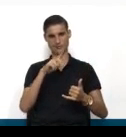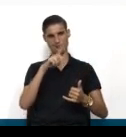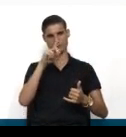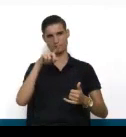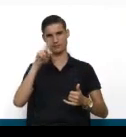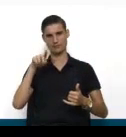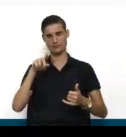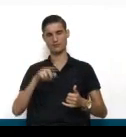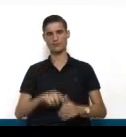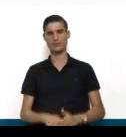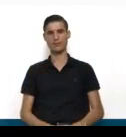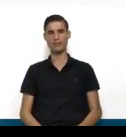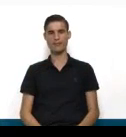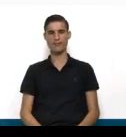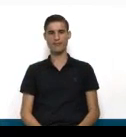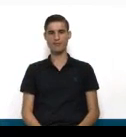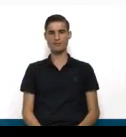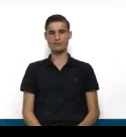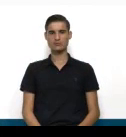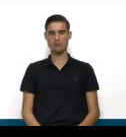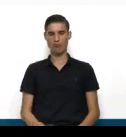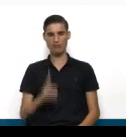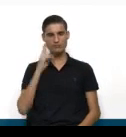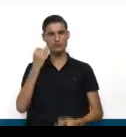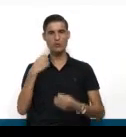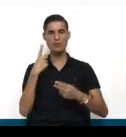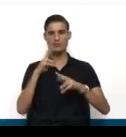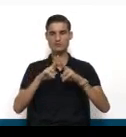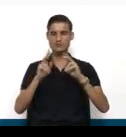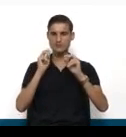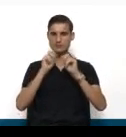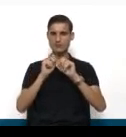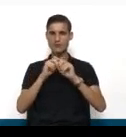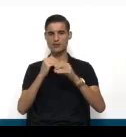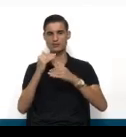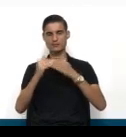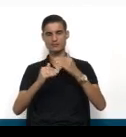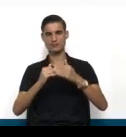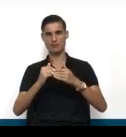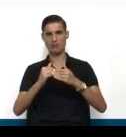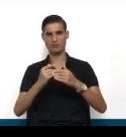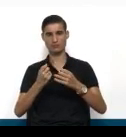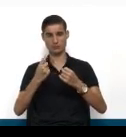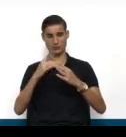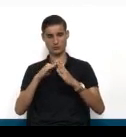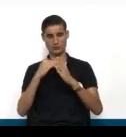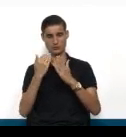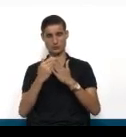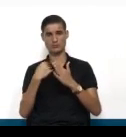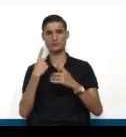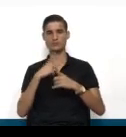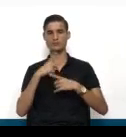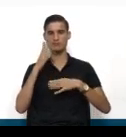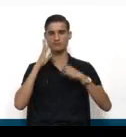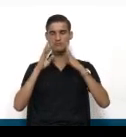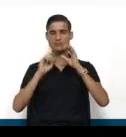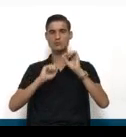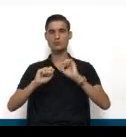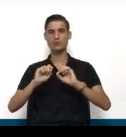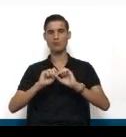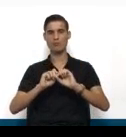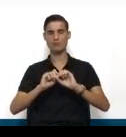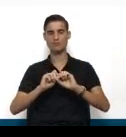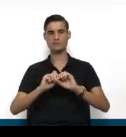o que nós estamos fazendo, como que nós estamos manipulando, tá? Considerando isso, nós temos que pensar o